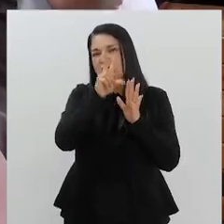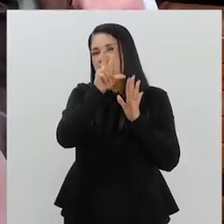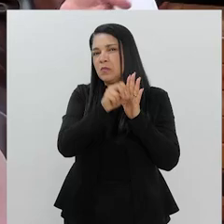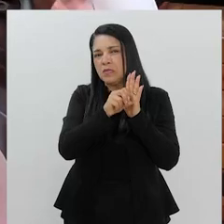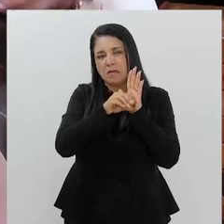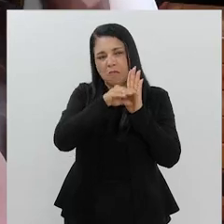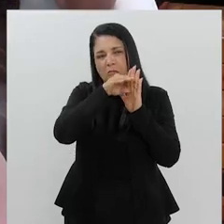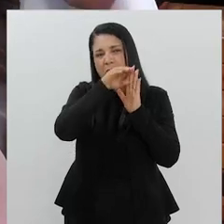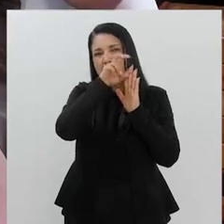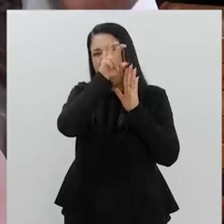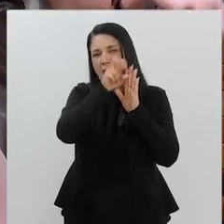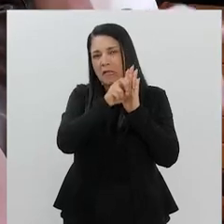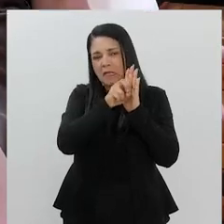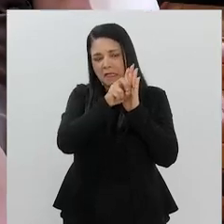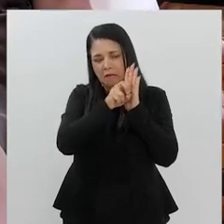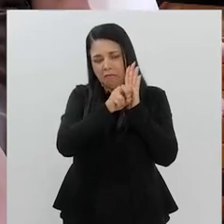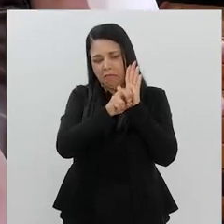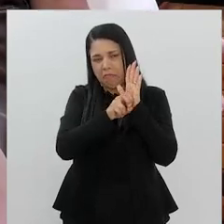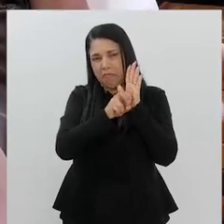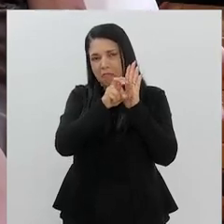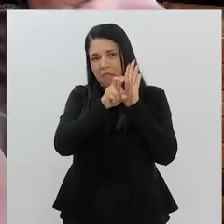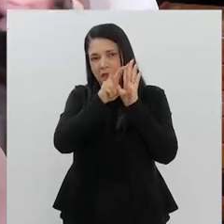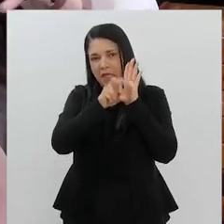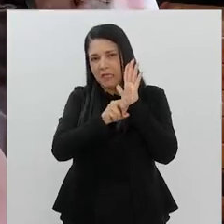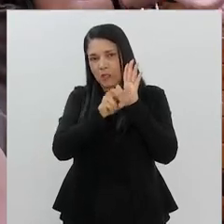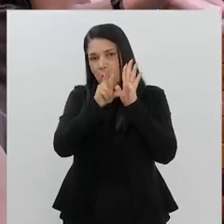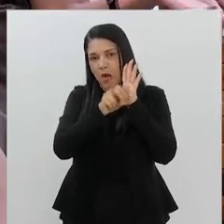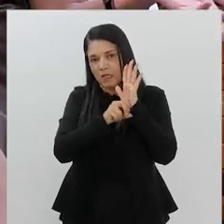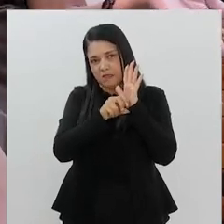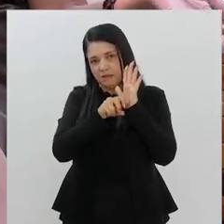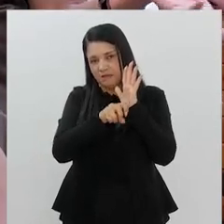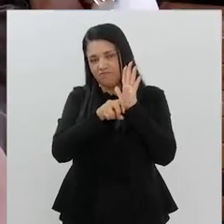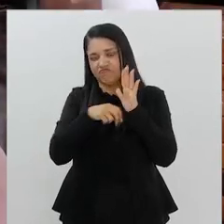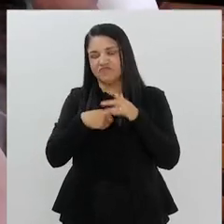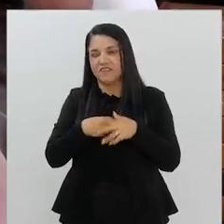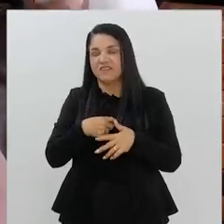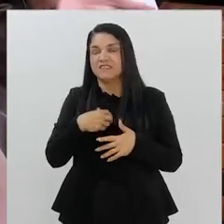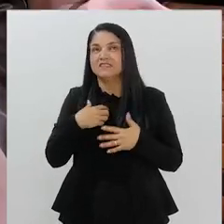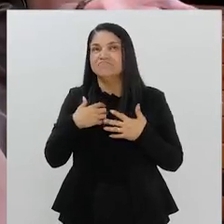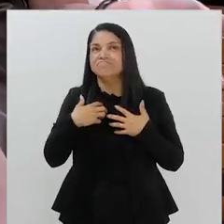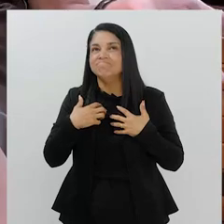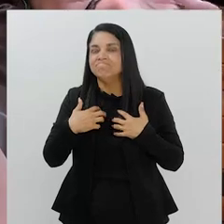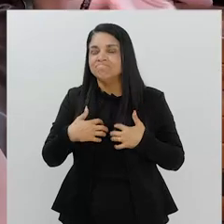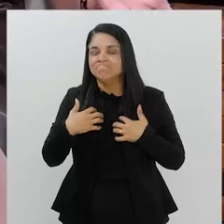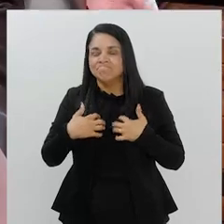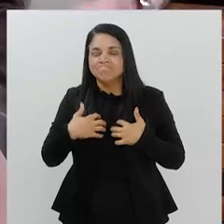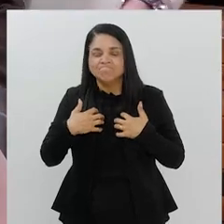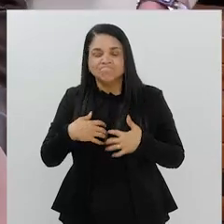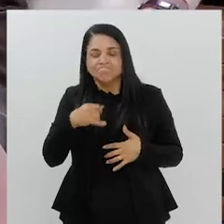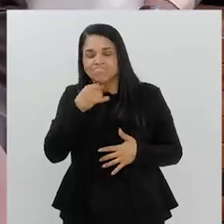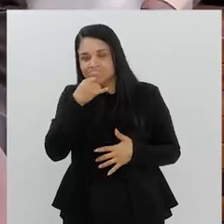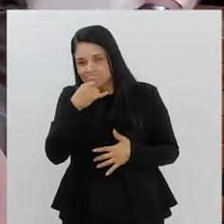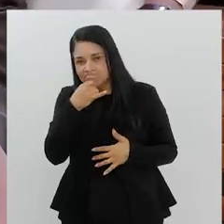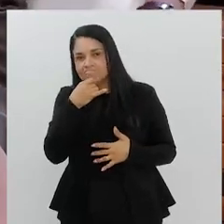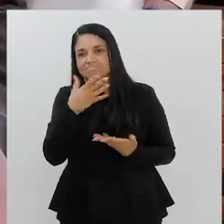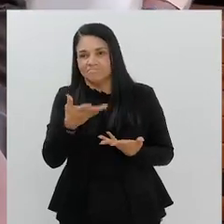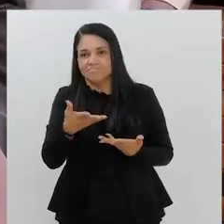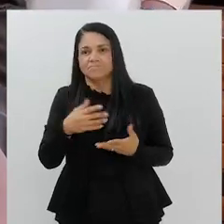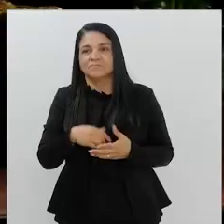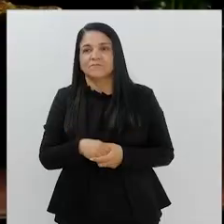qua e pouca posição que é uma coisa assim da gente chorar sentar e chorar e lamentar